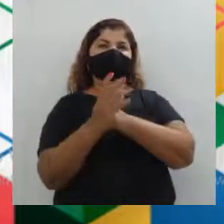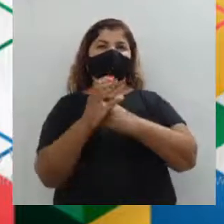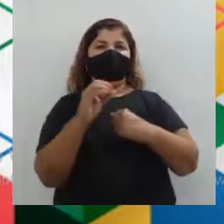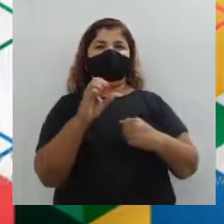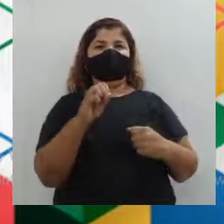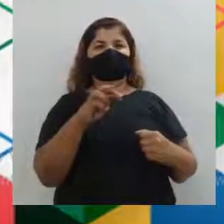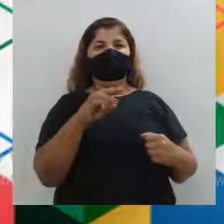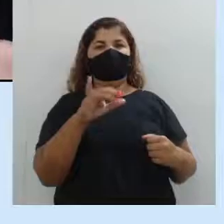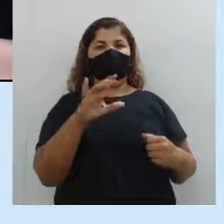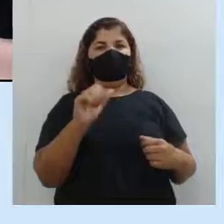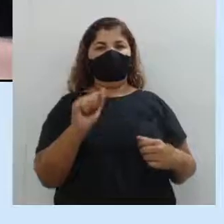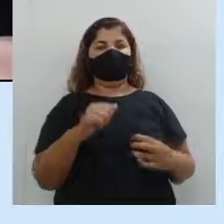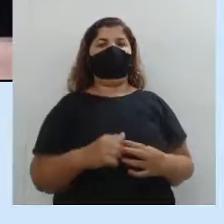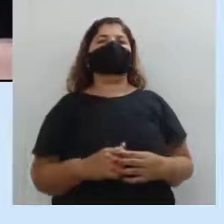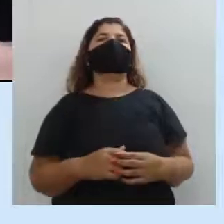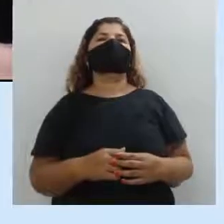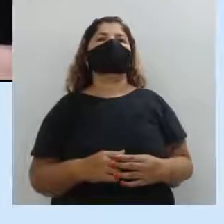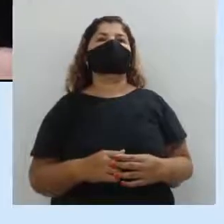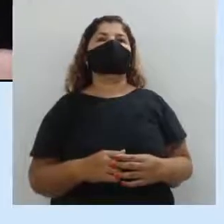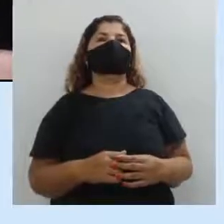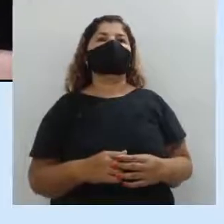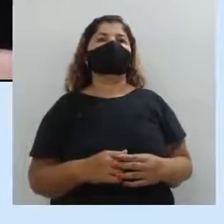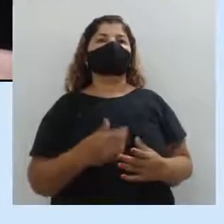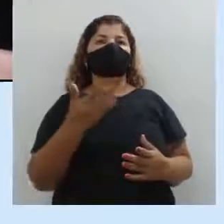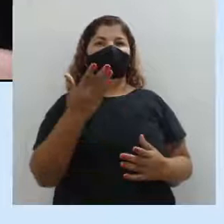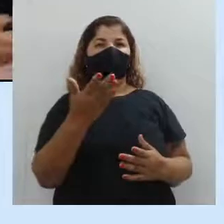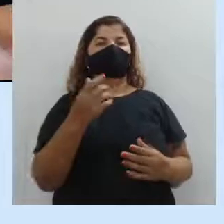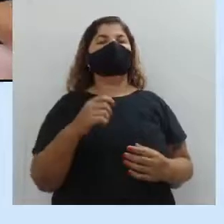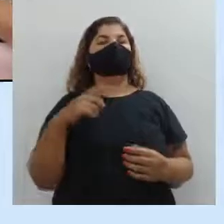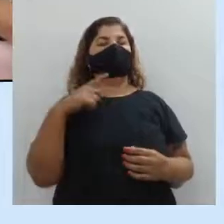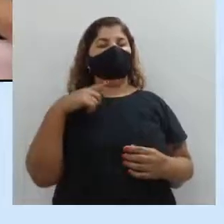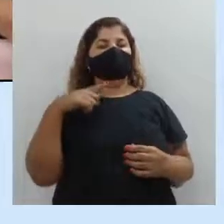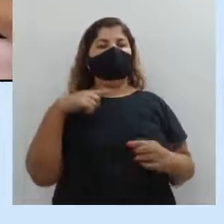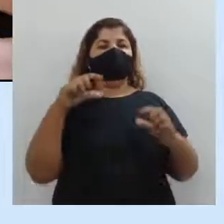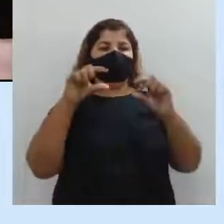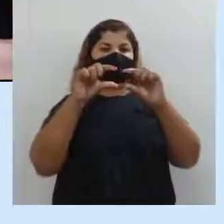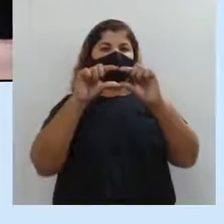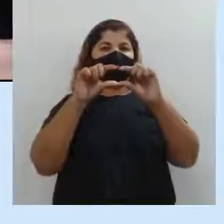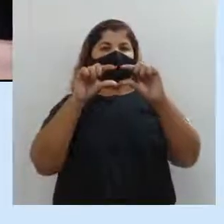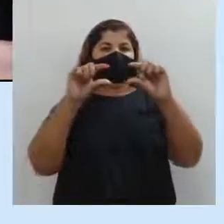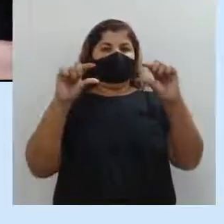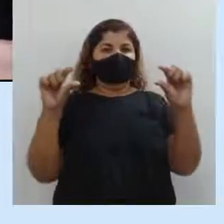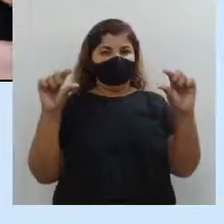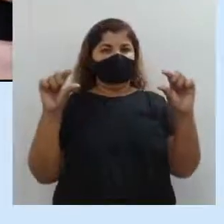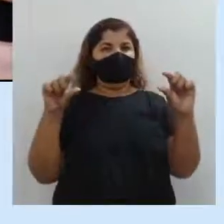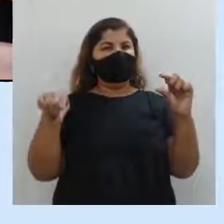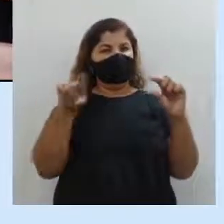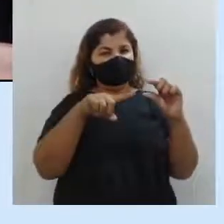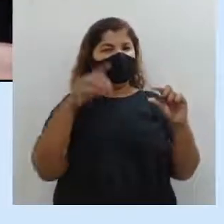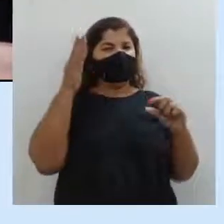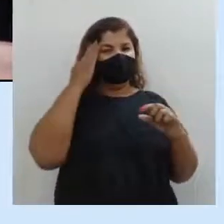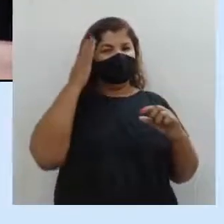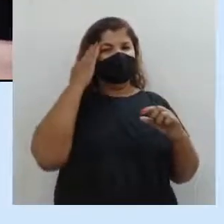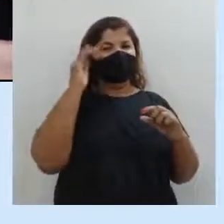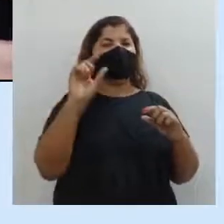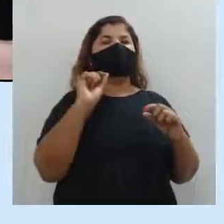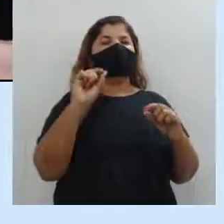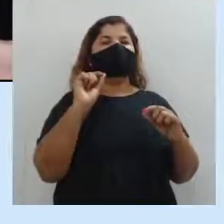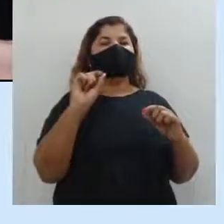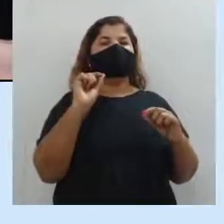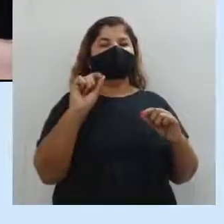quero chamar a atenção de você que está aí, prestando atenção, ligadinho, tentando entender o que é advérbio.